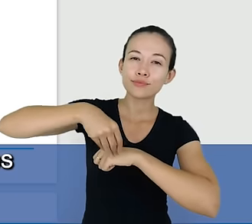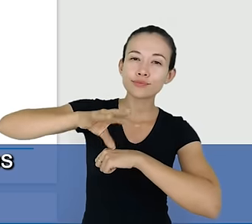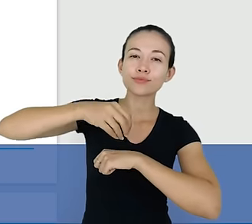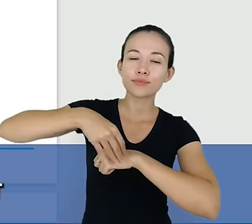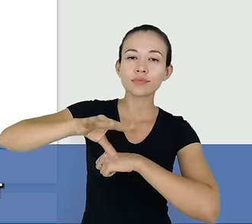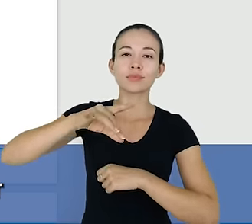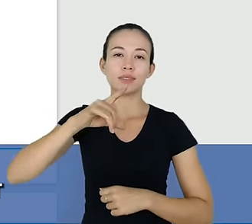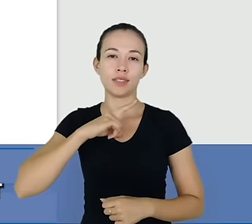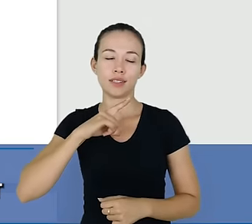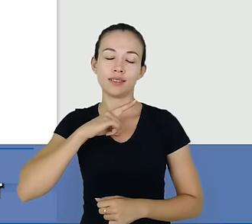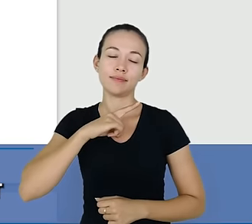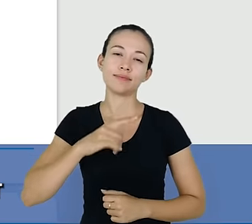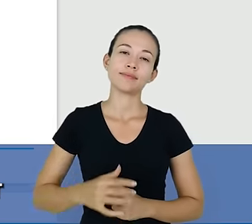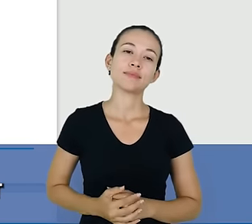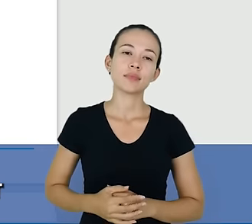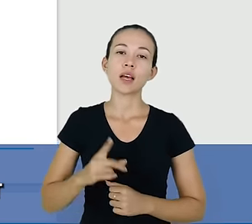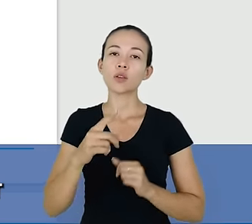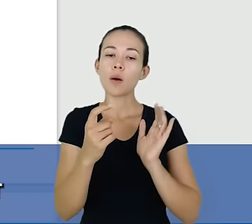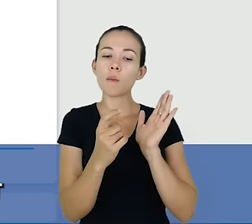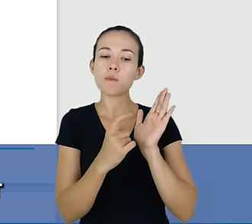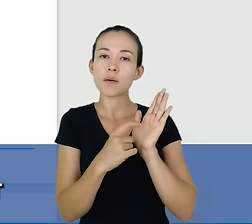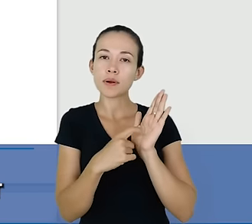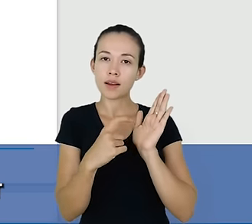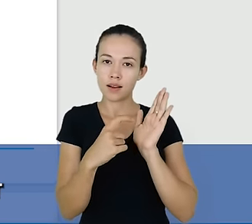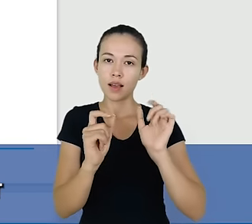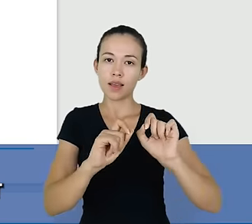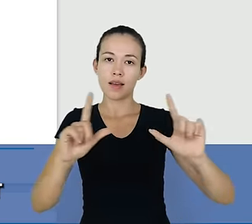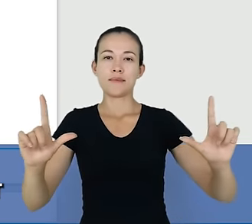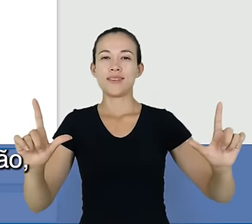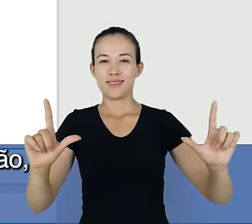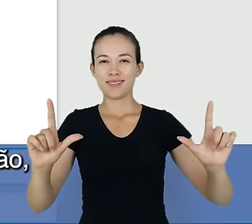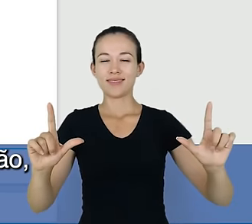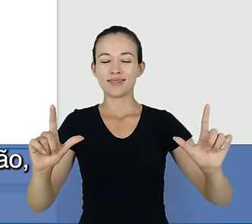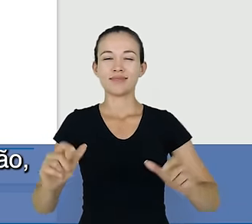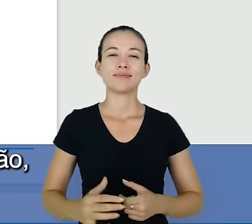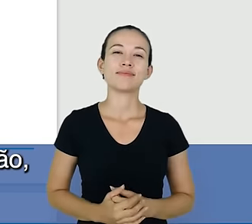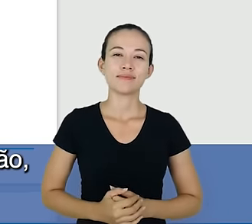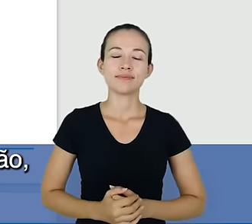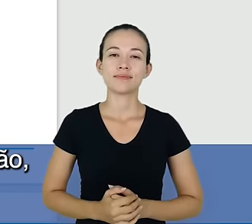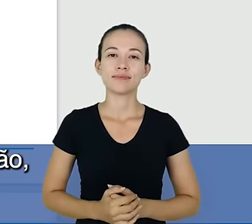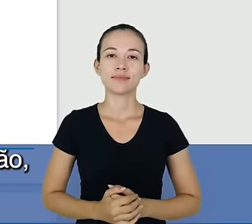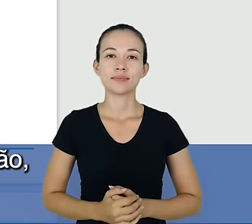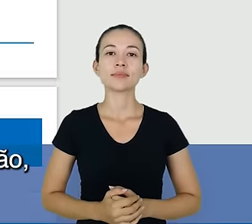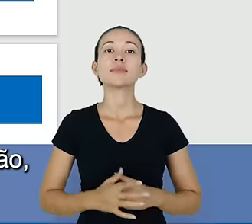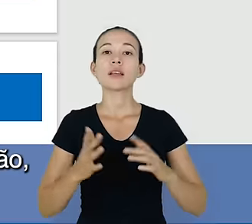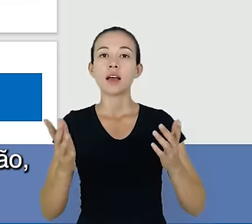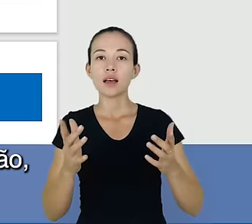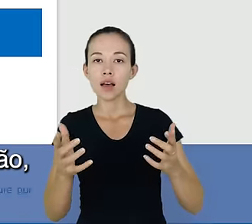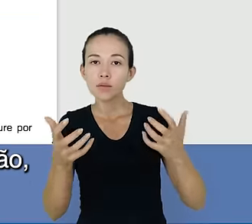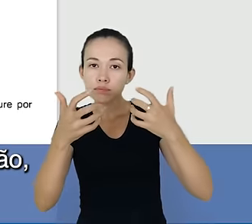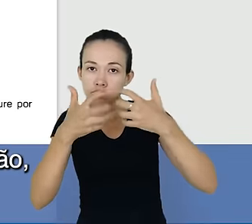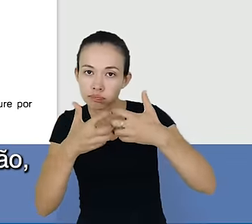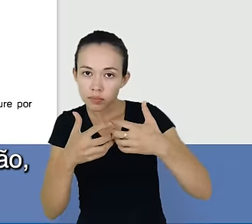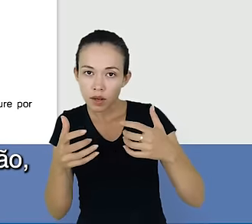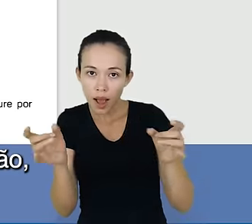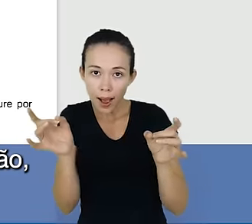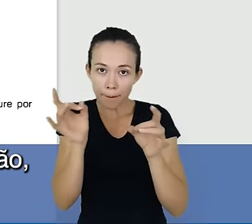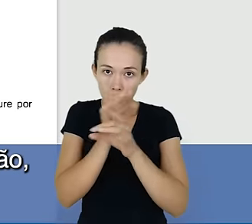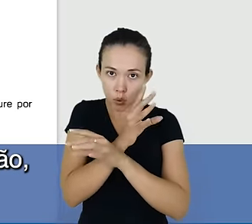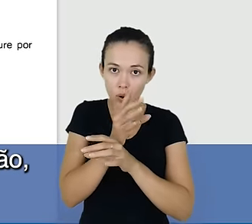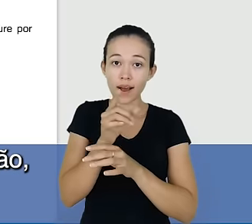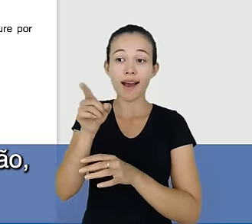encaminhando né Depois de clicar duas vezes ele abre pronto e aí ele vai chegar no momento finaliza a configuração ele fala feche ele vai